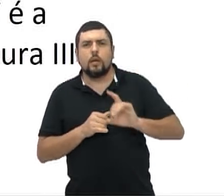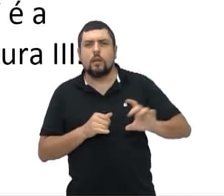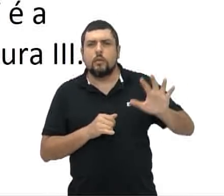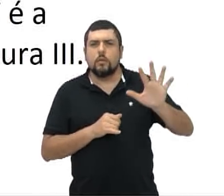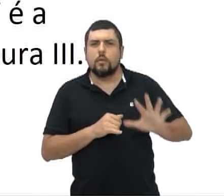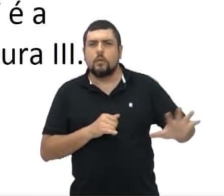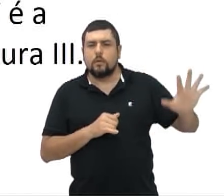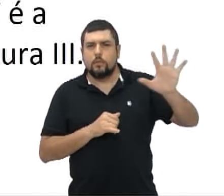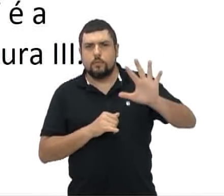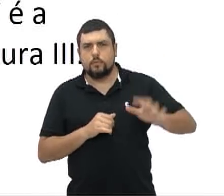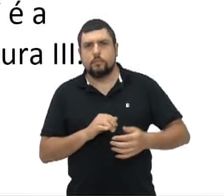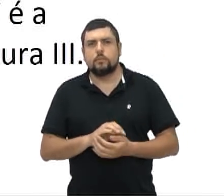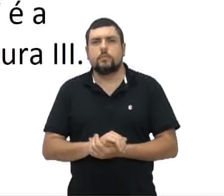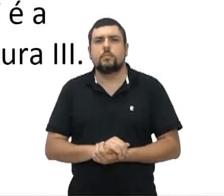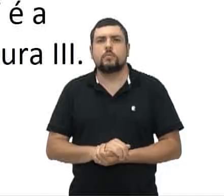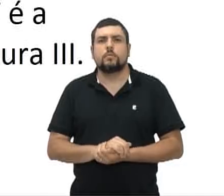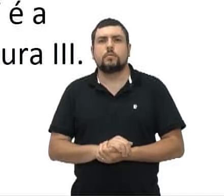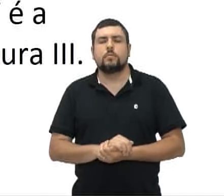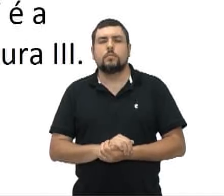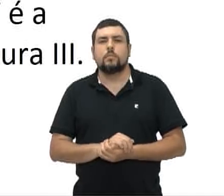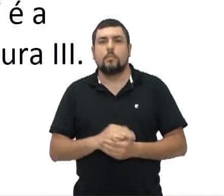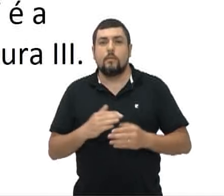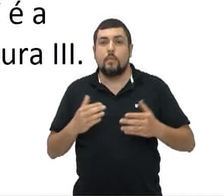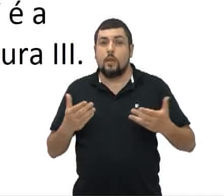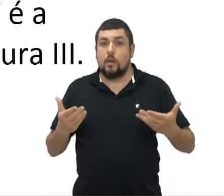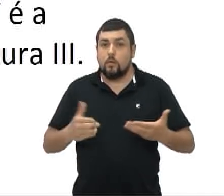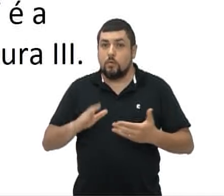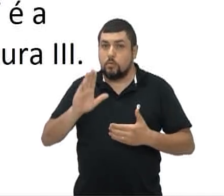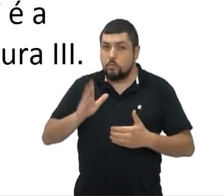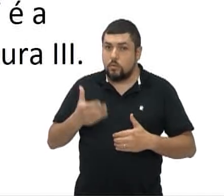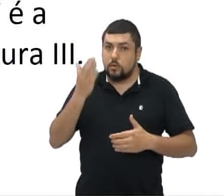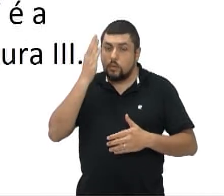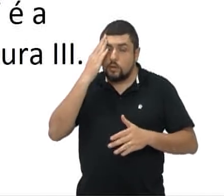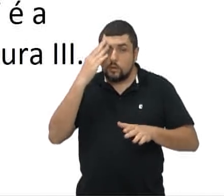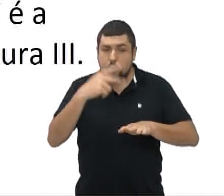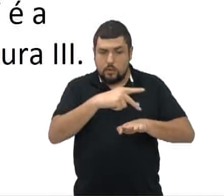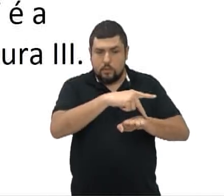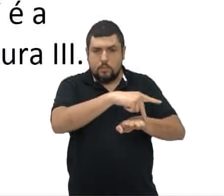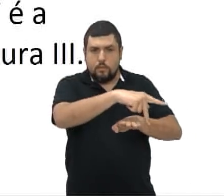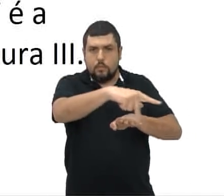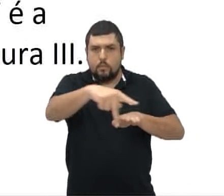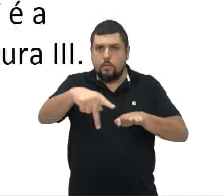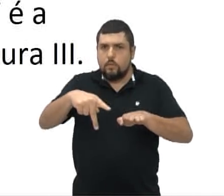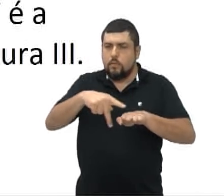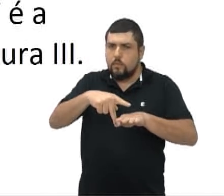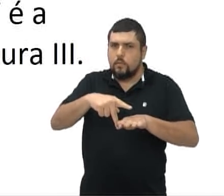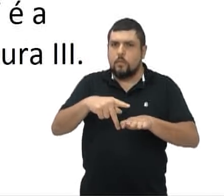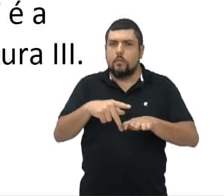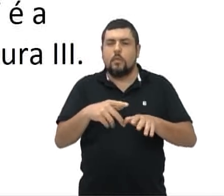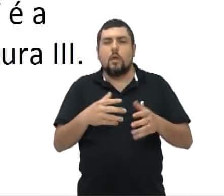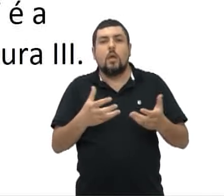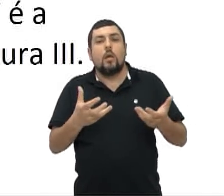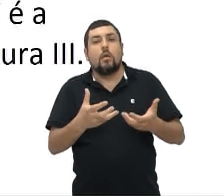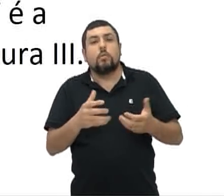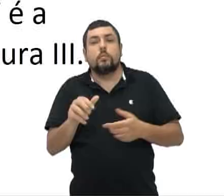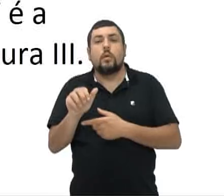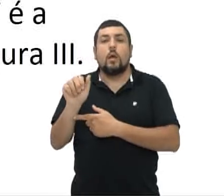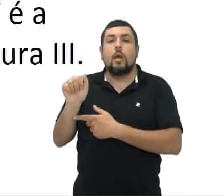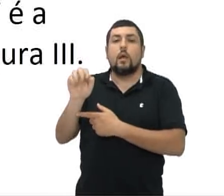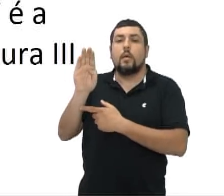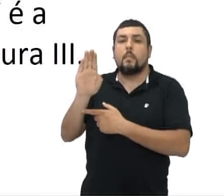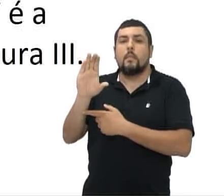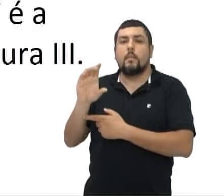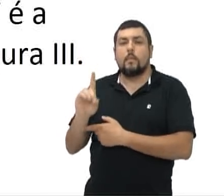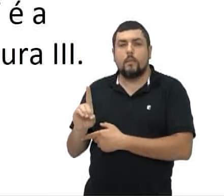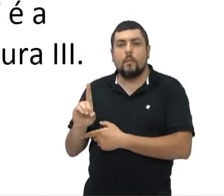Como você tem a informação do perímetro de cada figura, agora você vai confirmar nas alternativas que ele havia passado